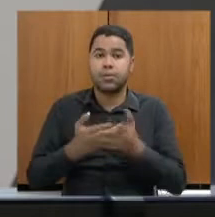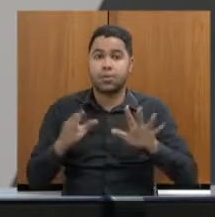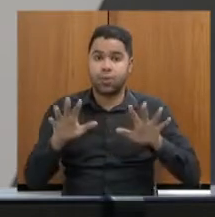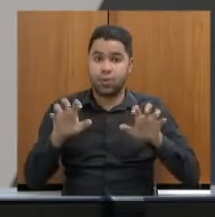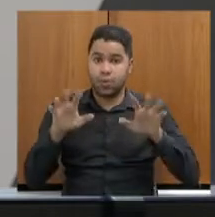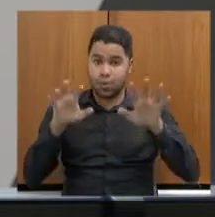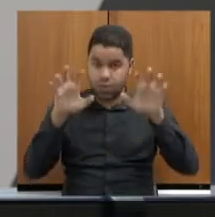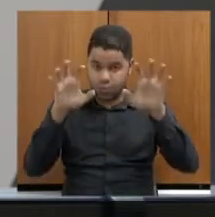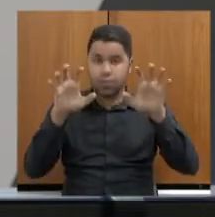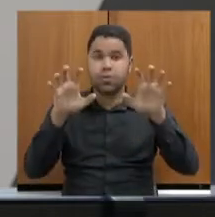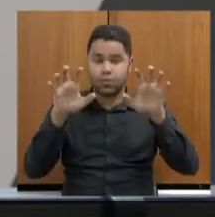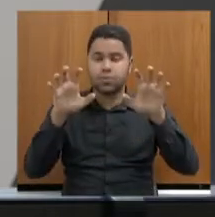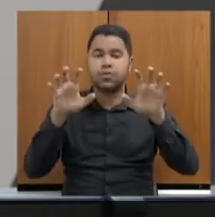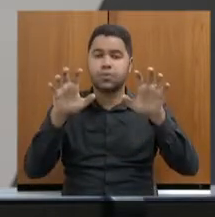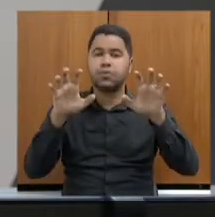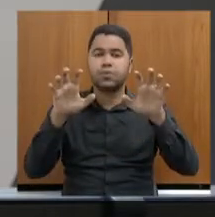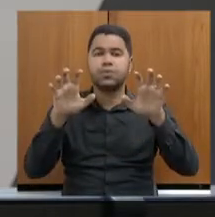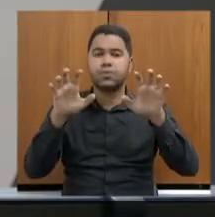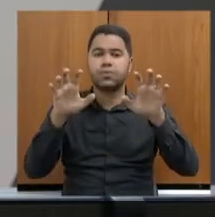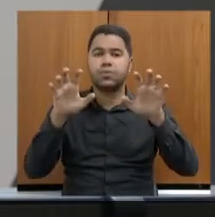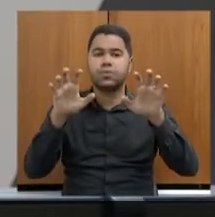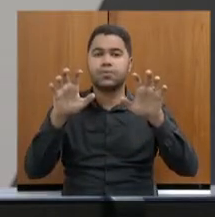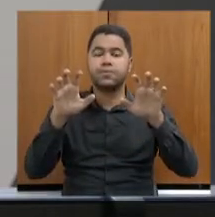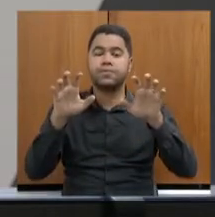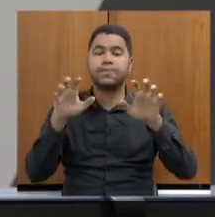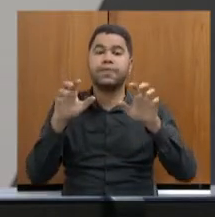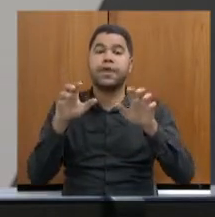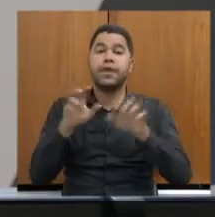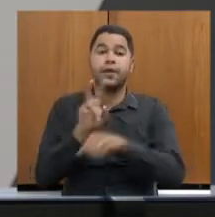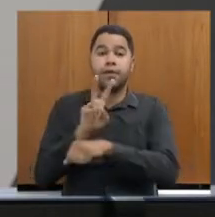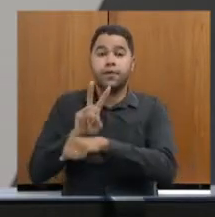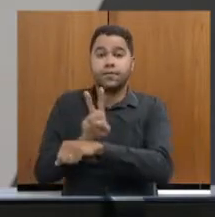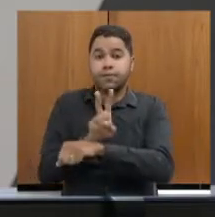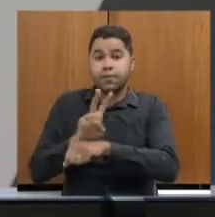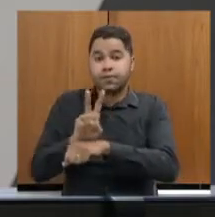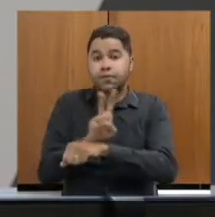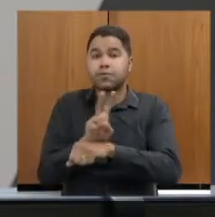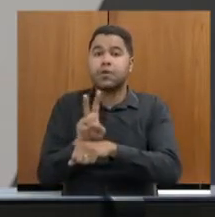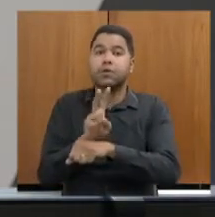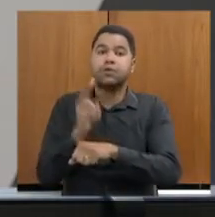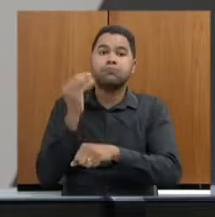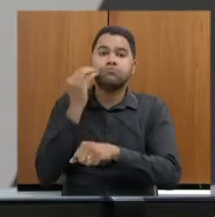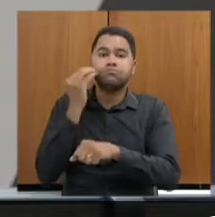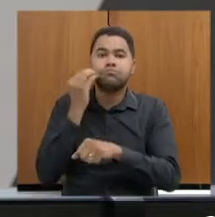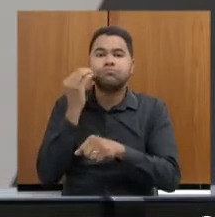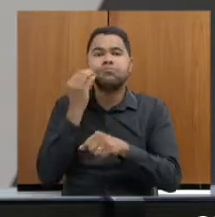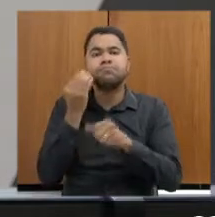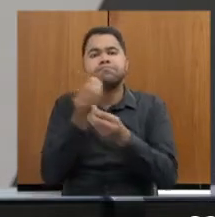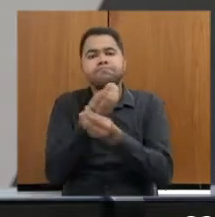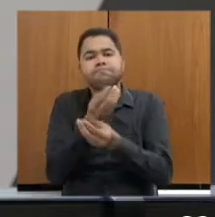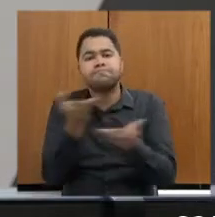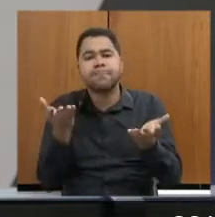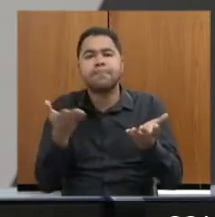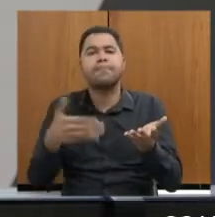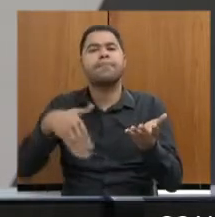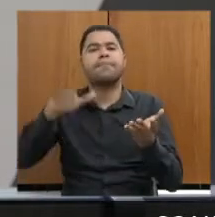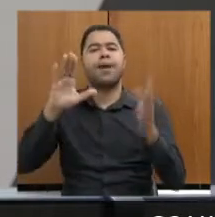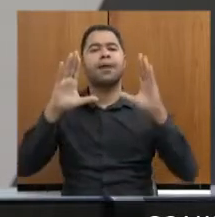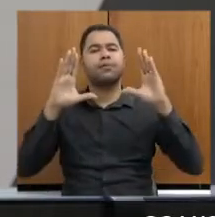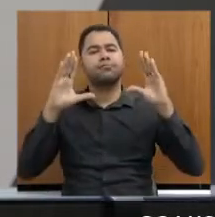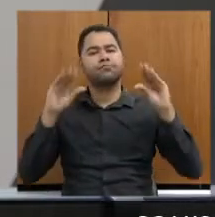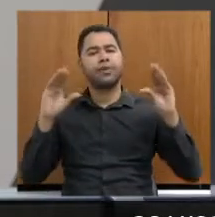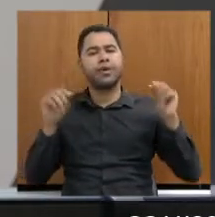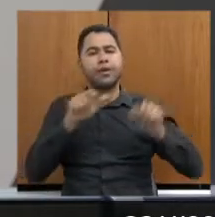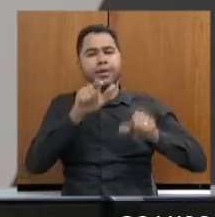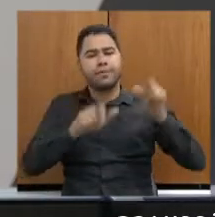Oncologia no ar em casa para entender mais conforto àqueles pacientes